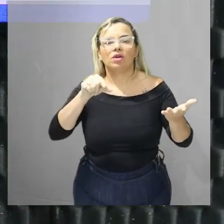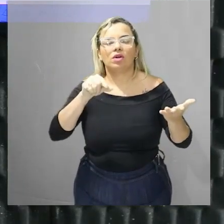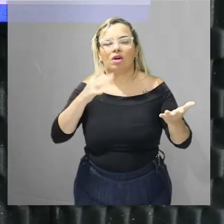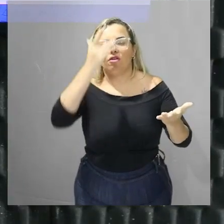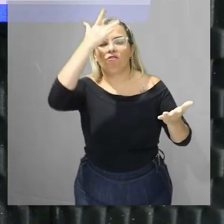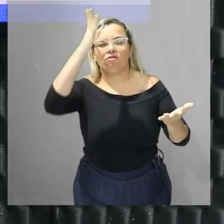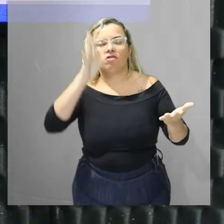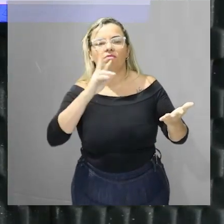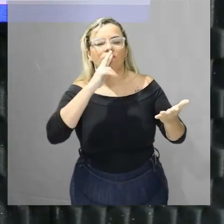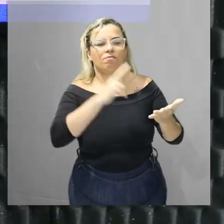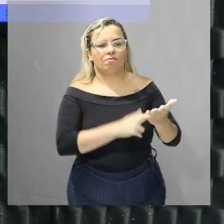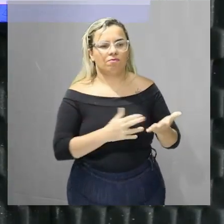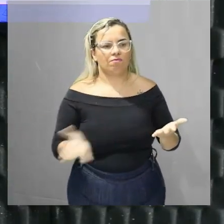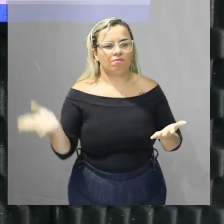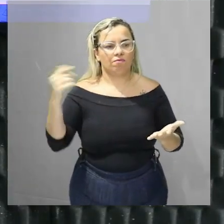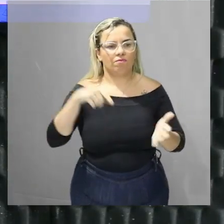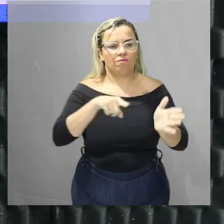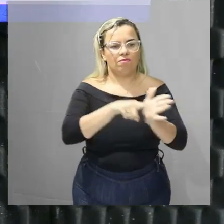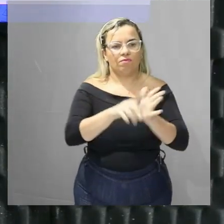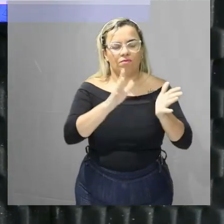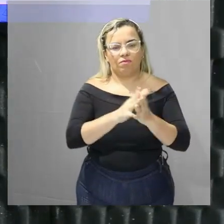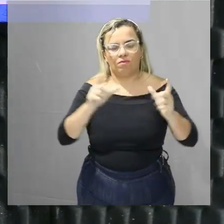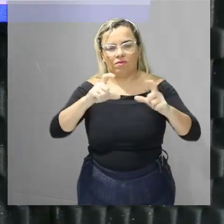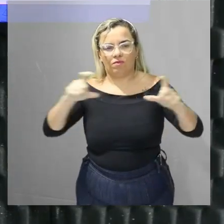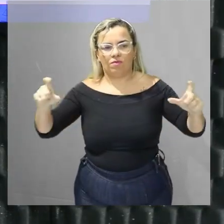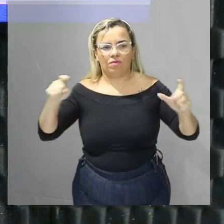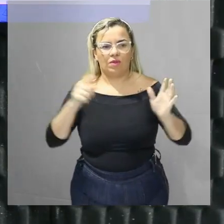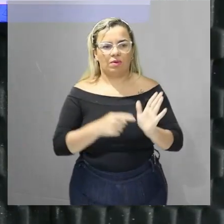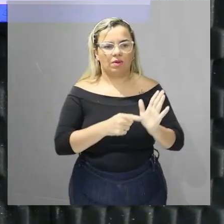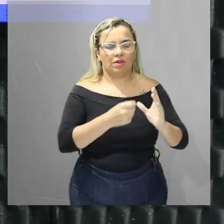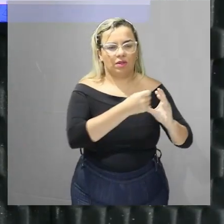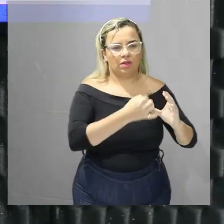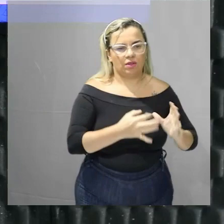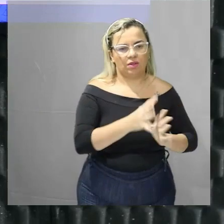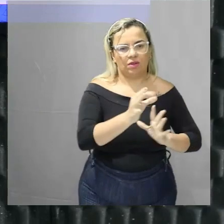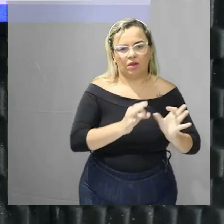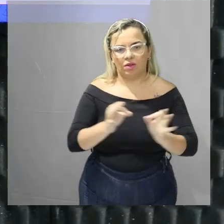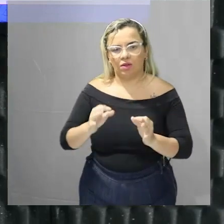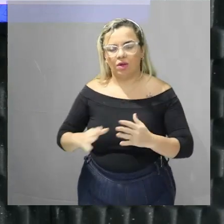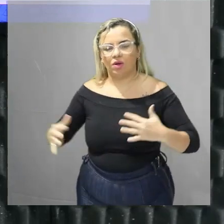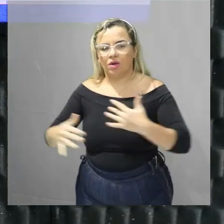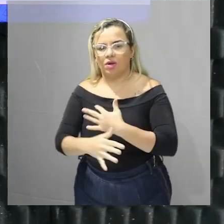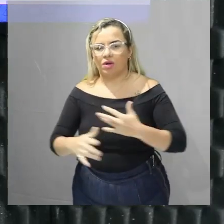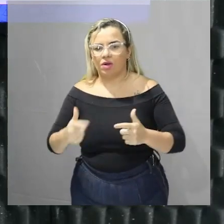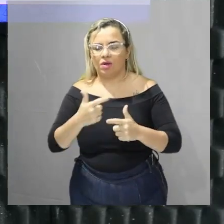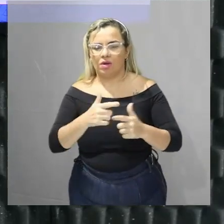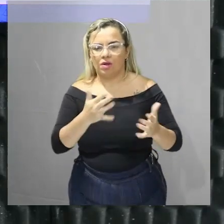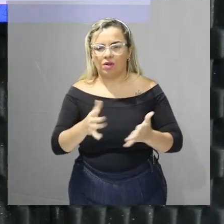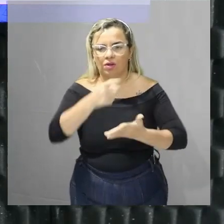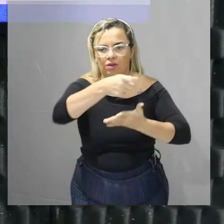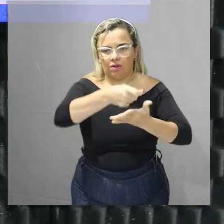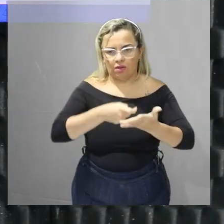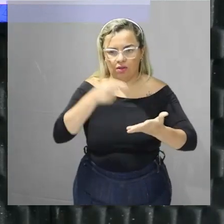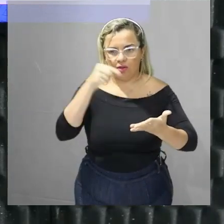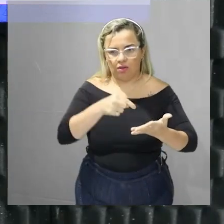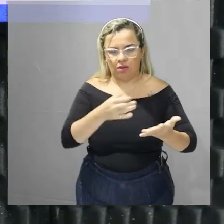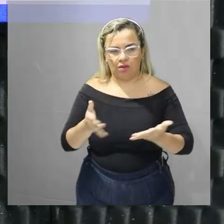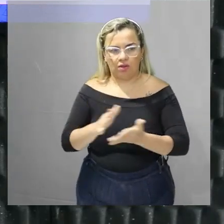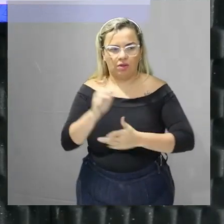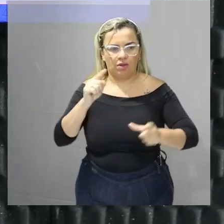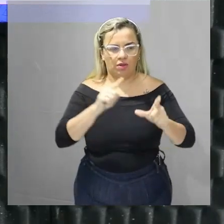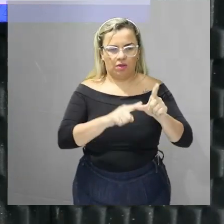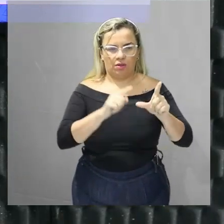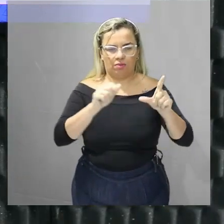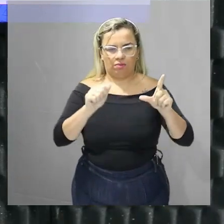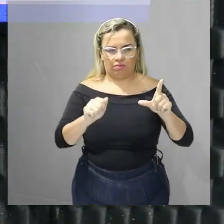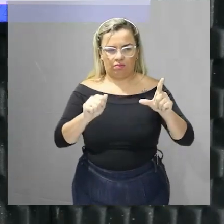fica? Bora lá para a pergunta agora. Então, o modelo do planejamento urbano, problematizado nesse texto, é marcado pela primazia da gestão popular, está